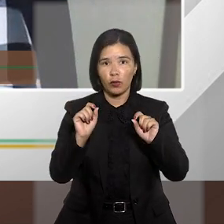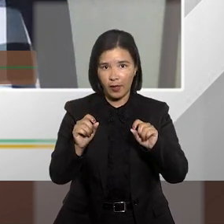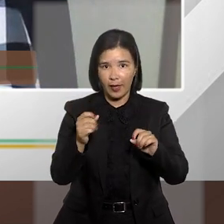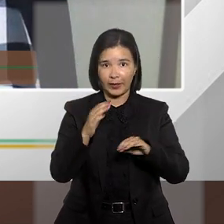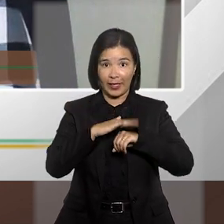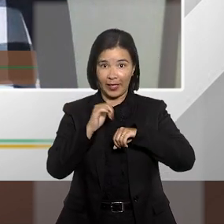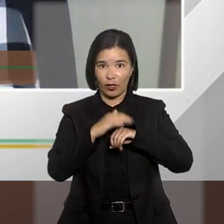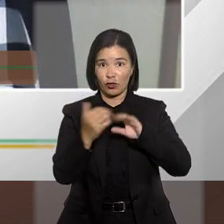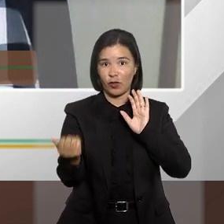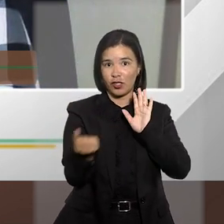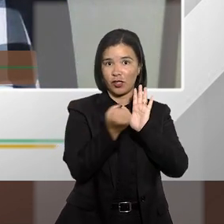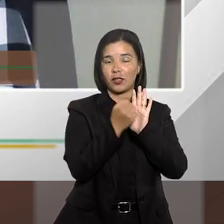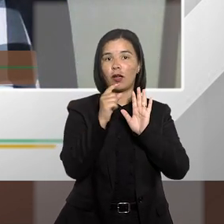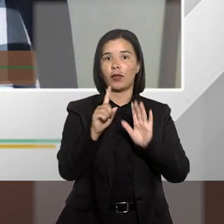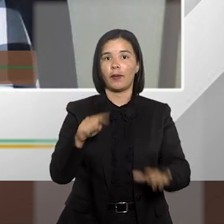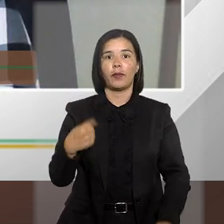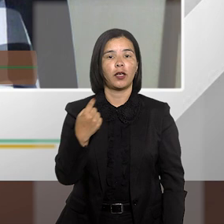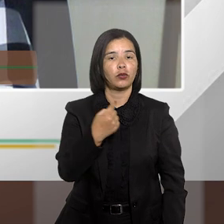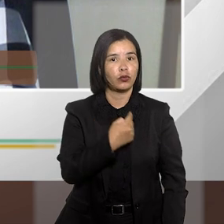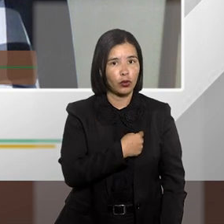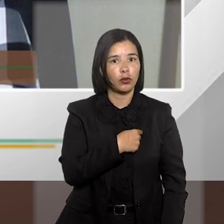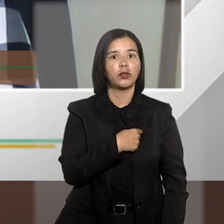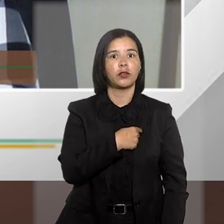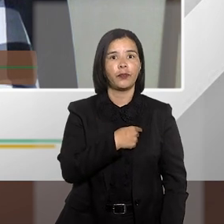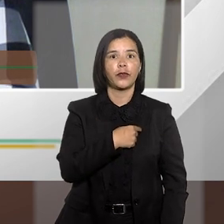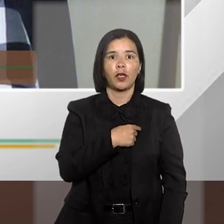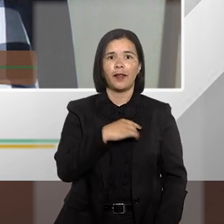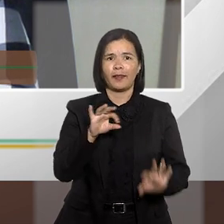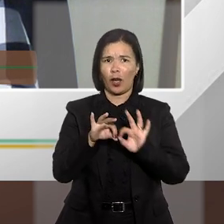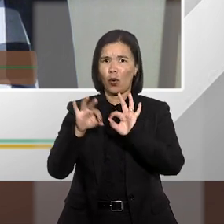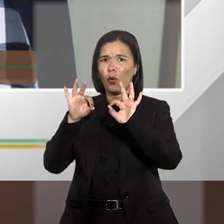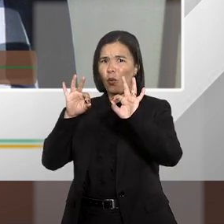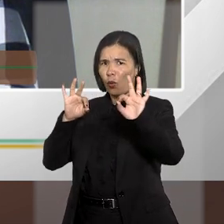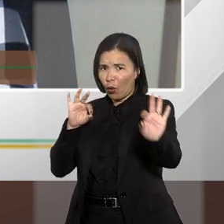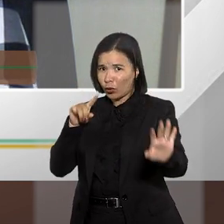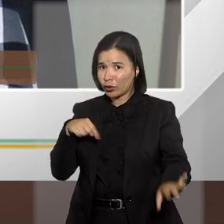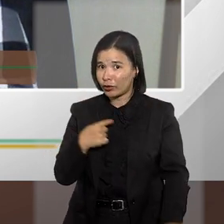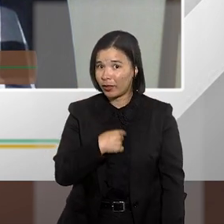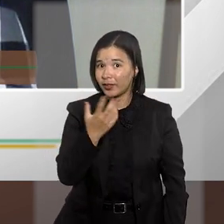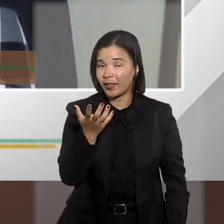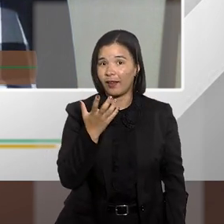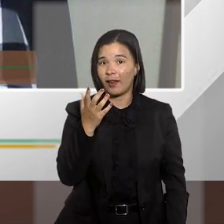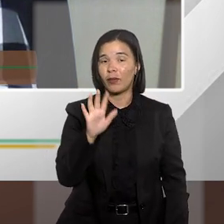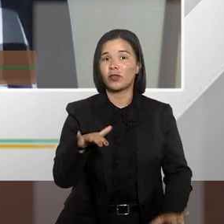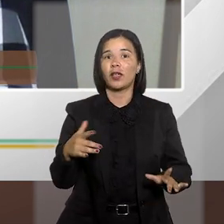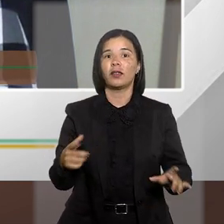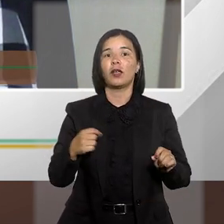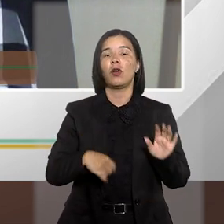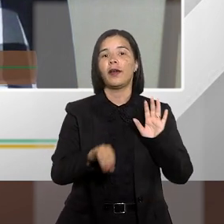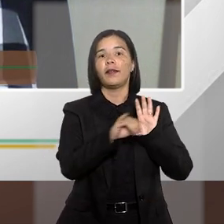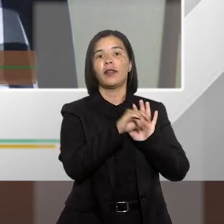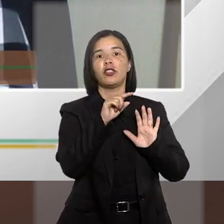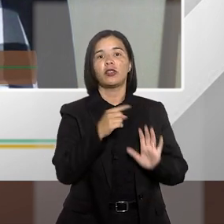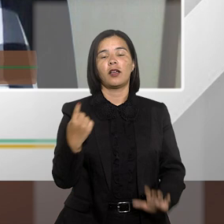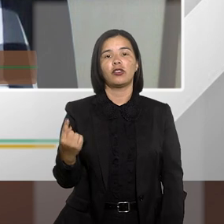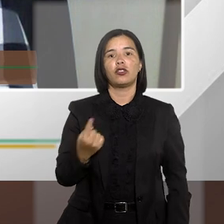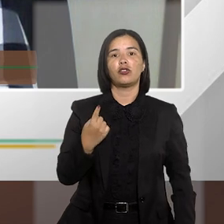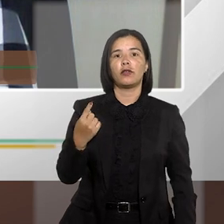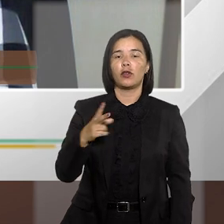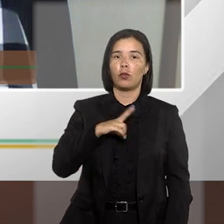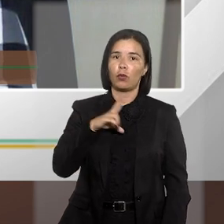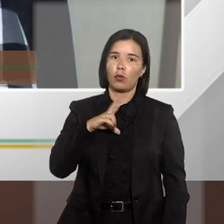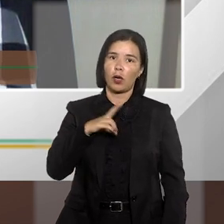carinhosamente registrado. Para nós, isso está muito longe do que a gente gostaria. Então, a gente gostaria que as nossas identidades individuais